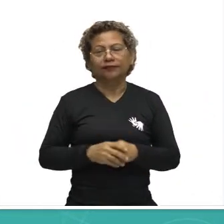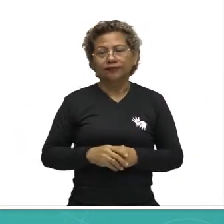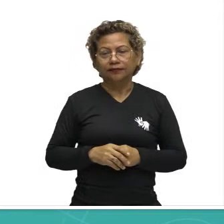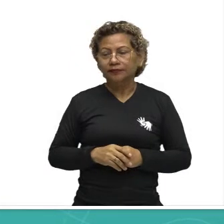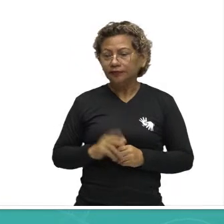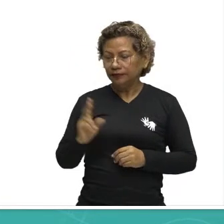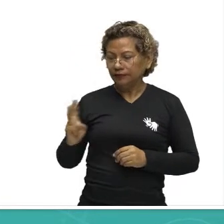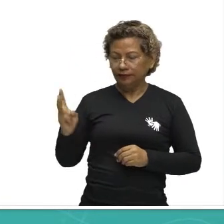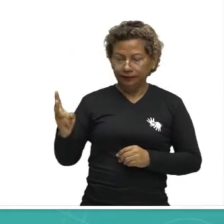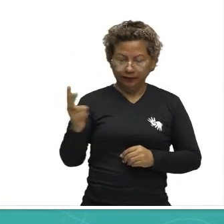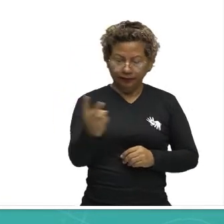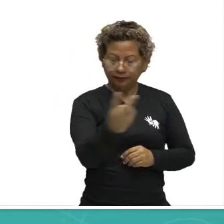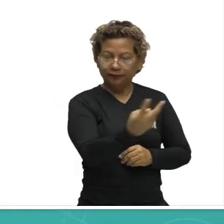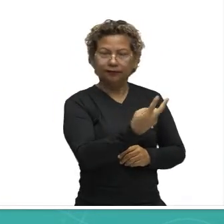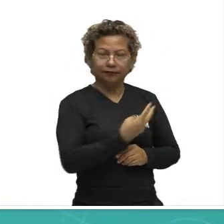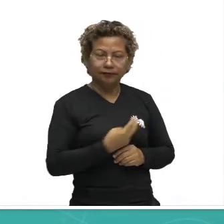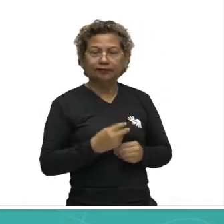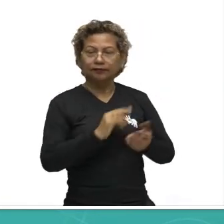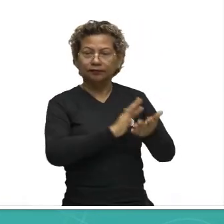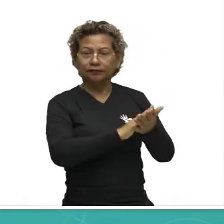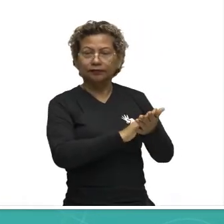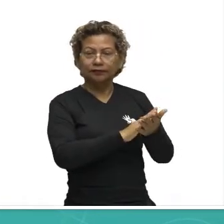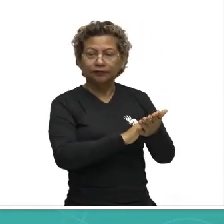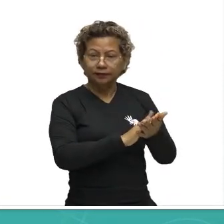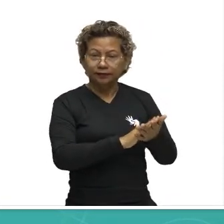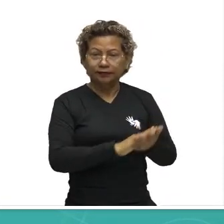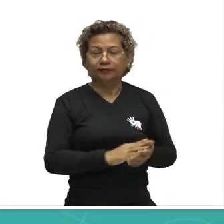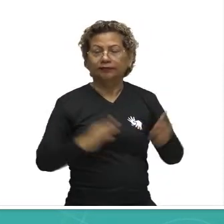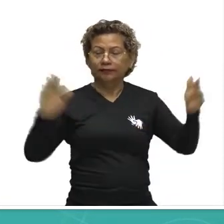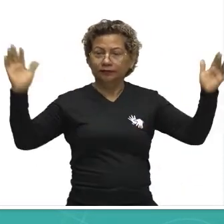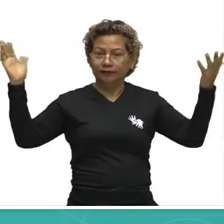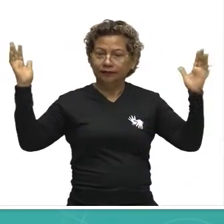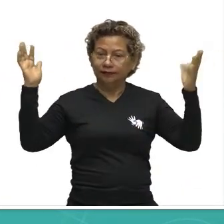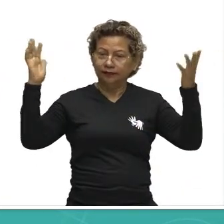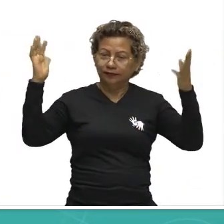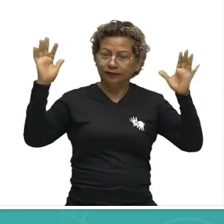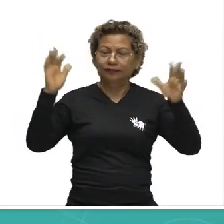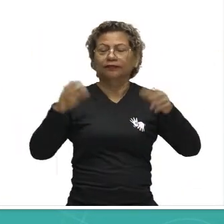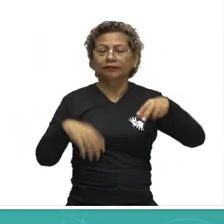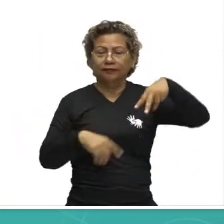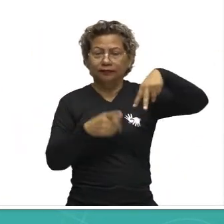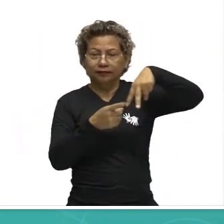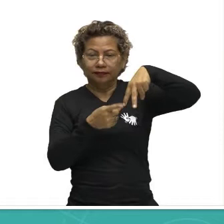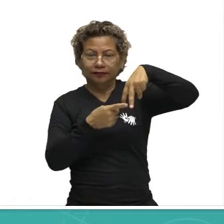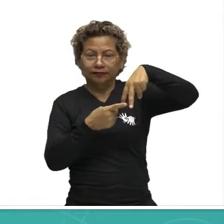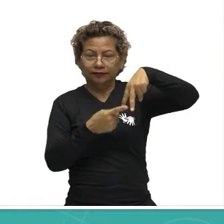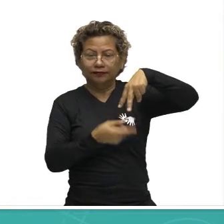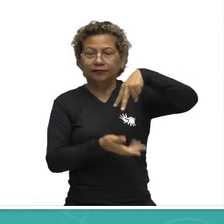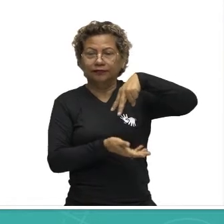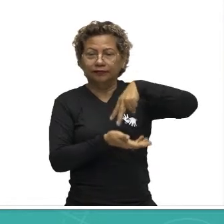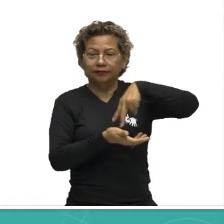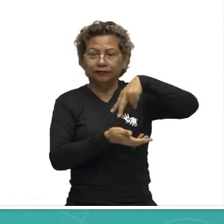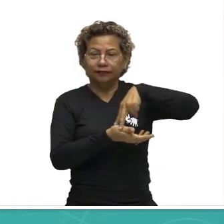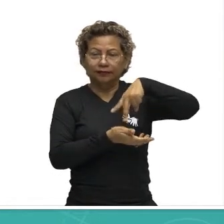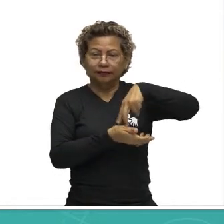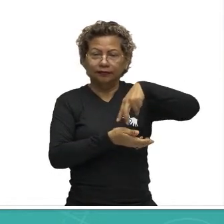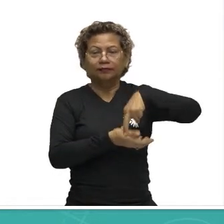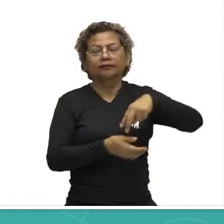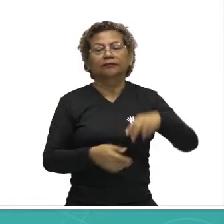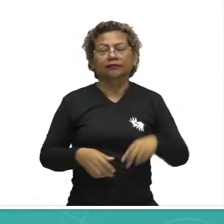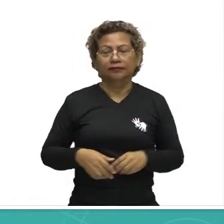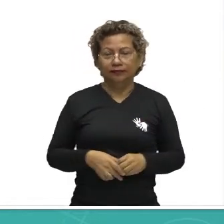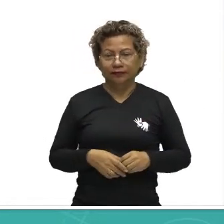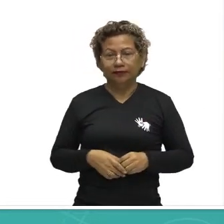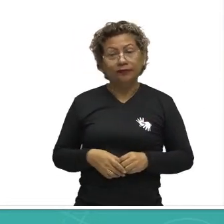ao centro da roda, batendo com os pés e com os braços levantados, tá? Então, o casal vai no centro